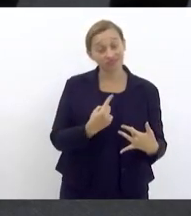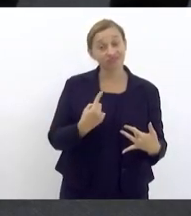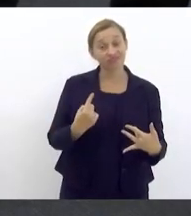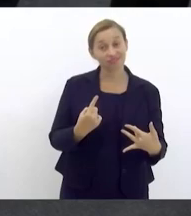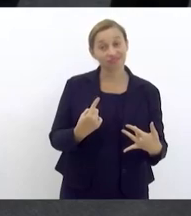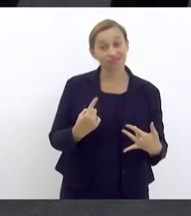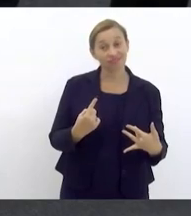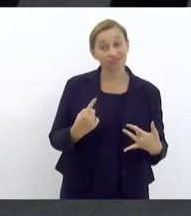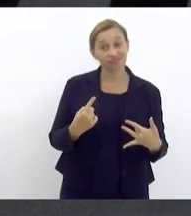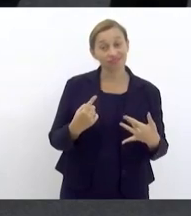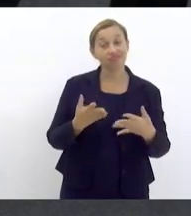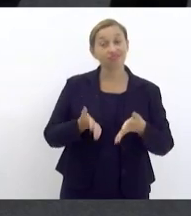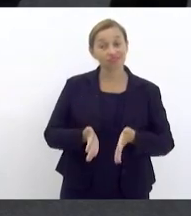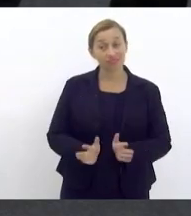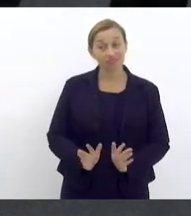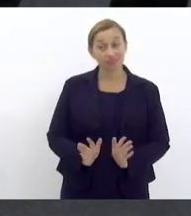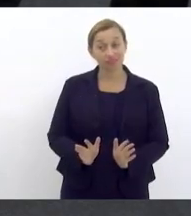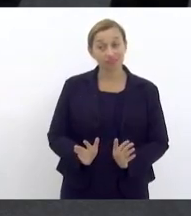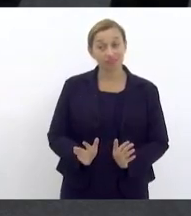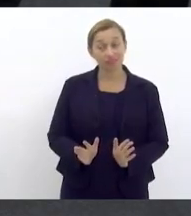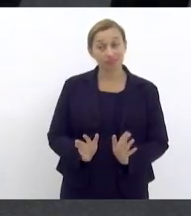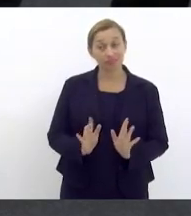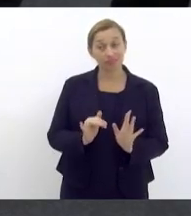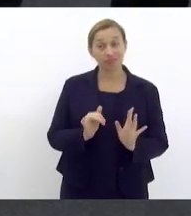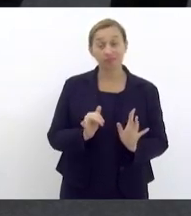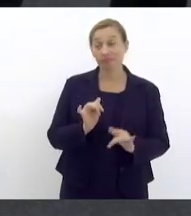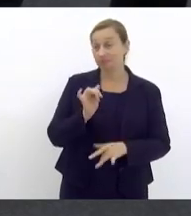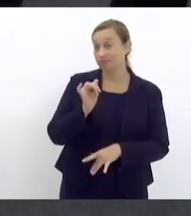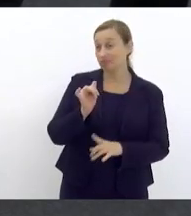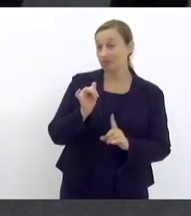nascemos de ventre de mulher temos